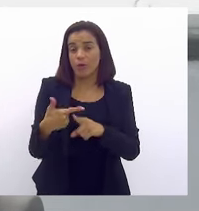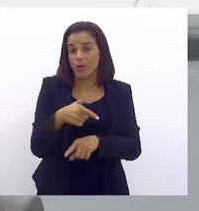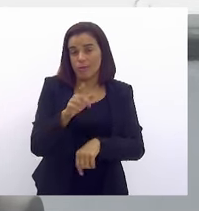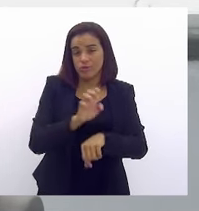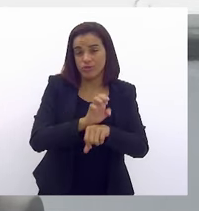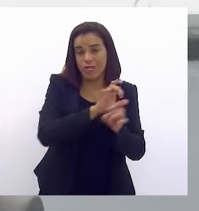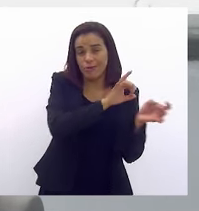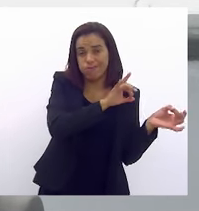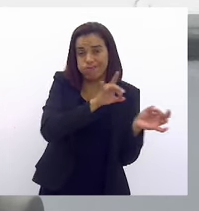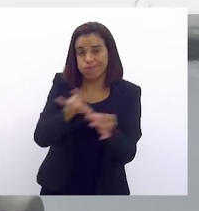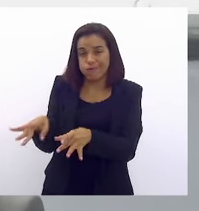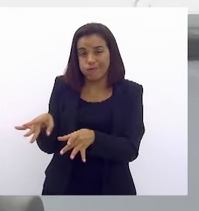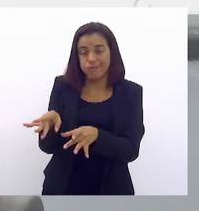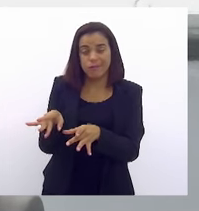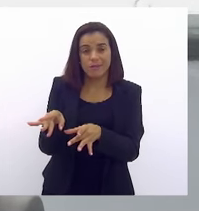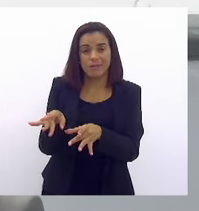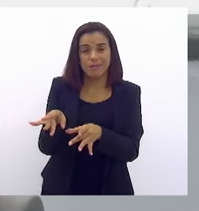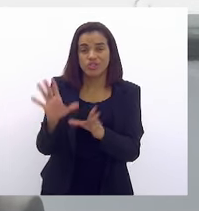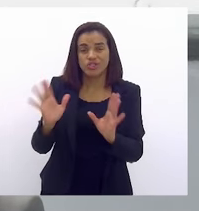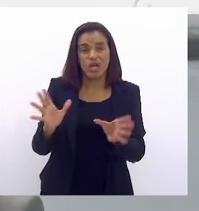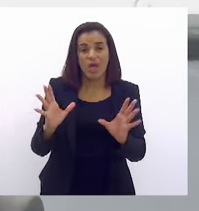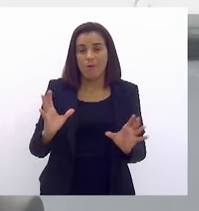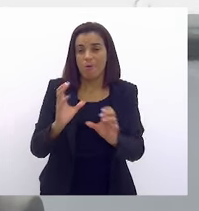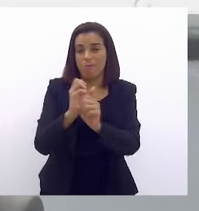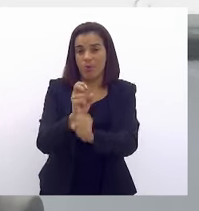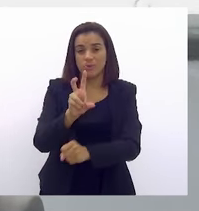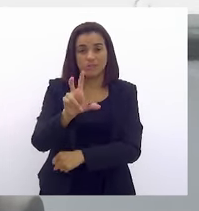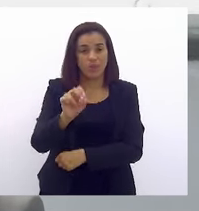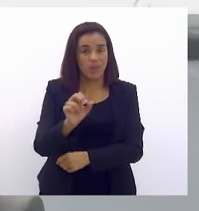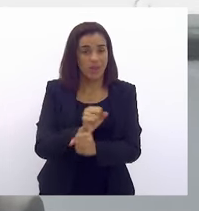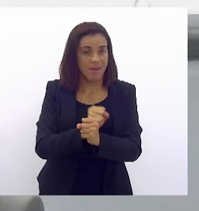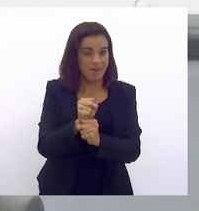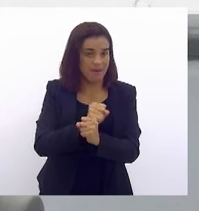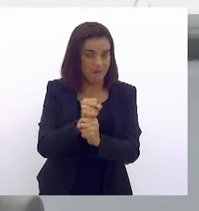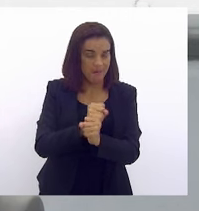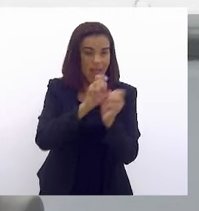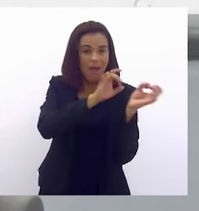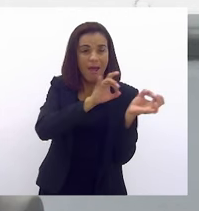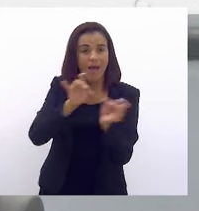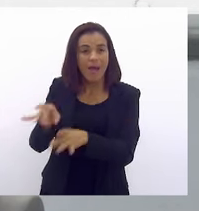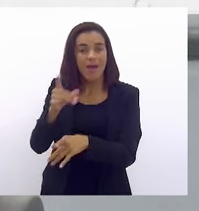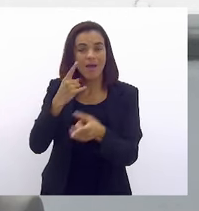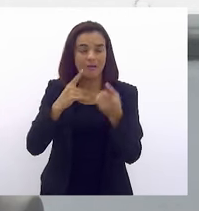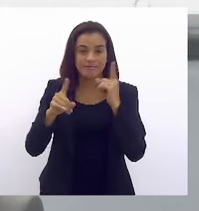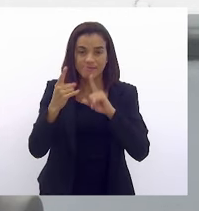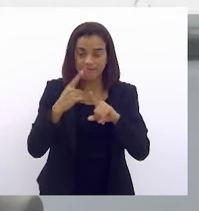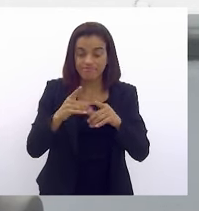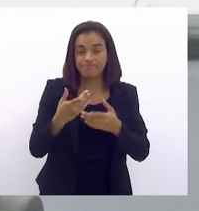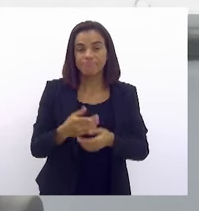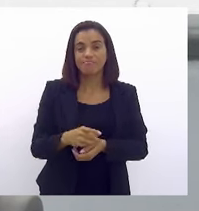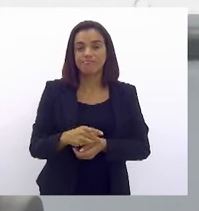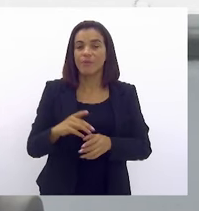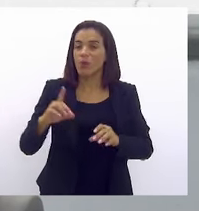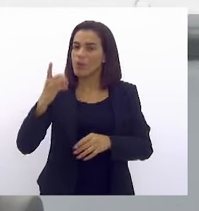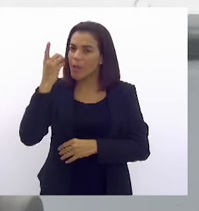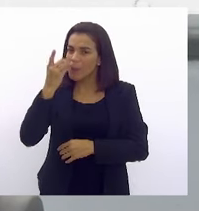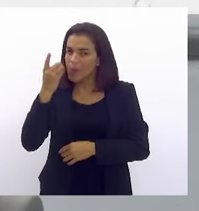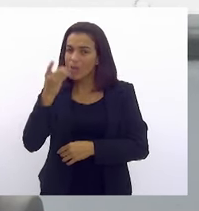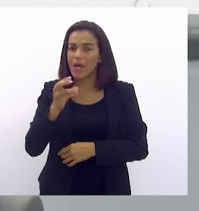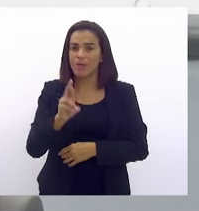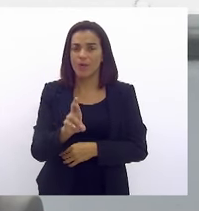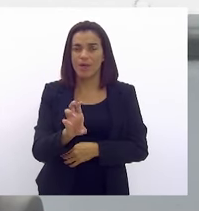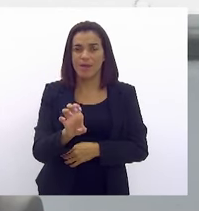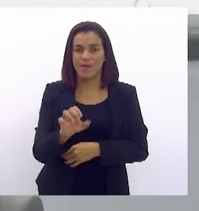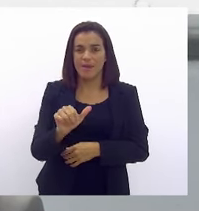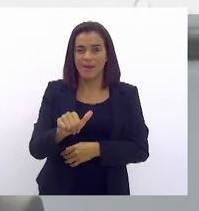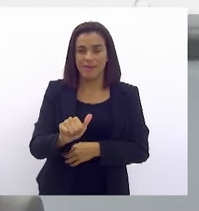últimos 50 anos o município de Maricá. Então, nós avançamos, os deputados, né, Renato Machado e